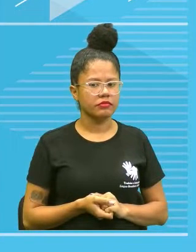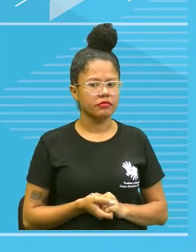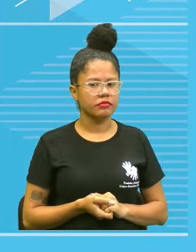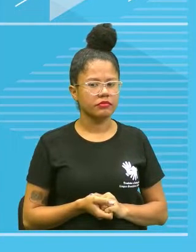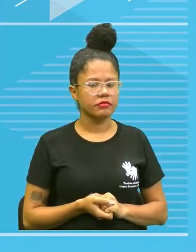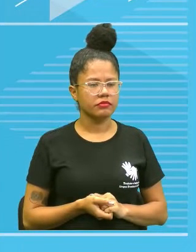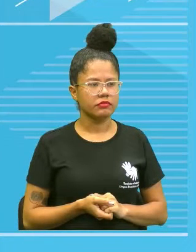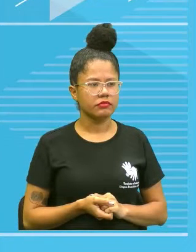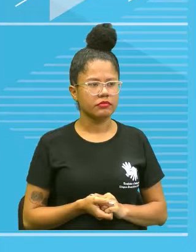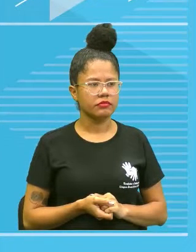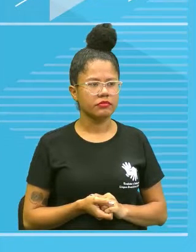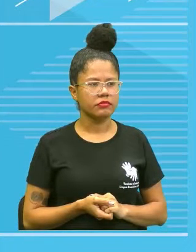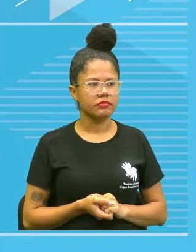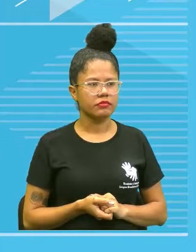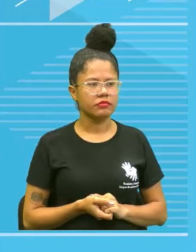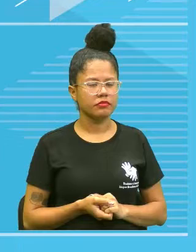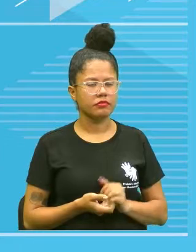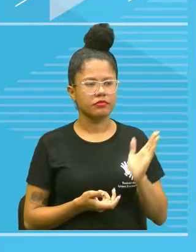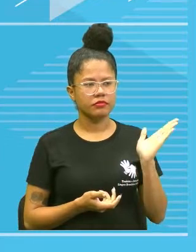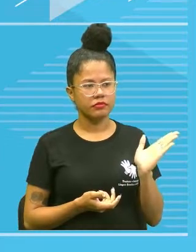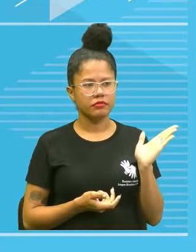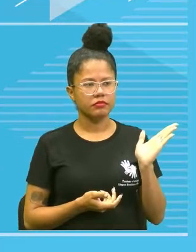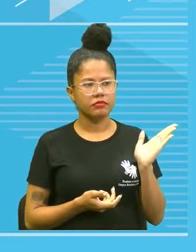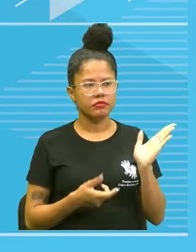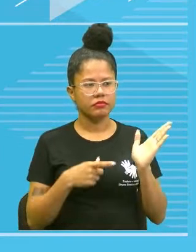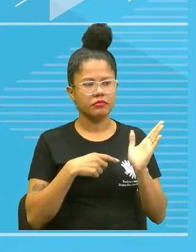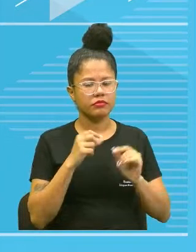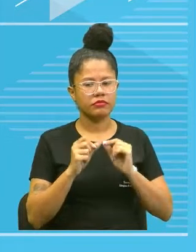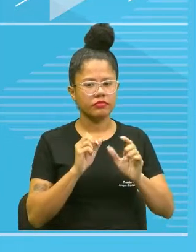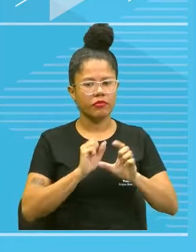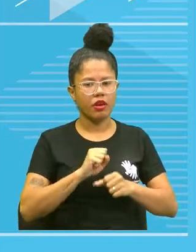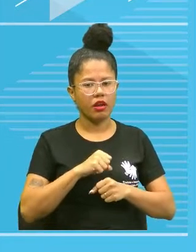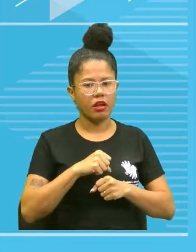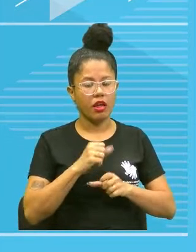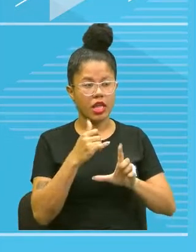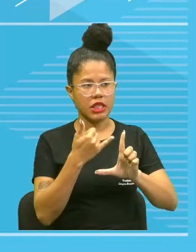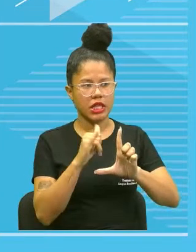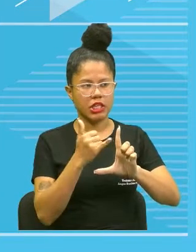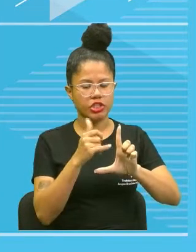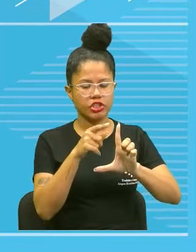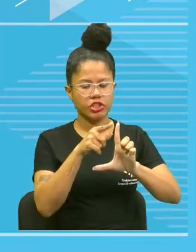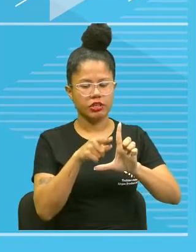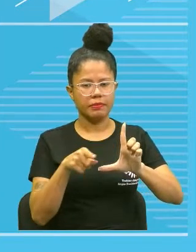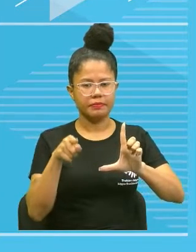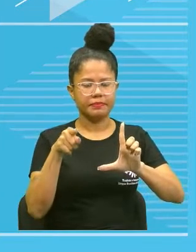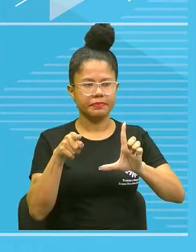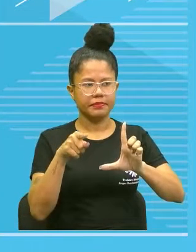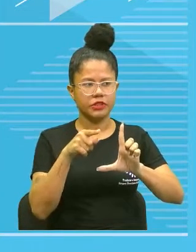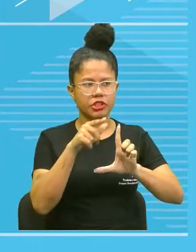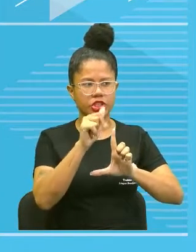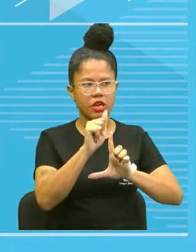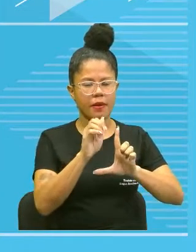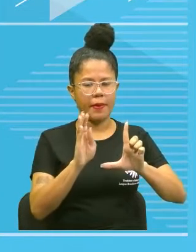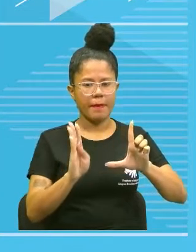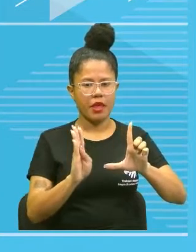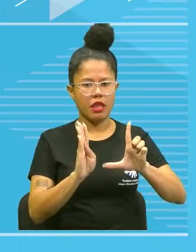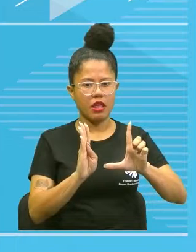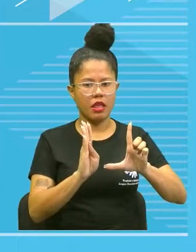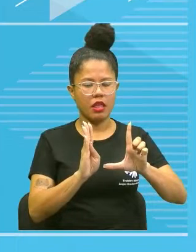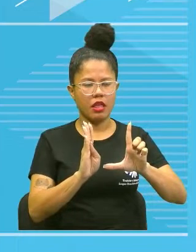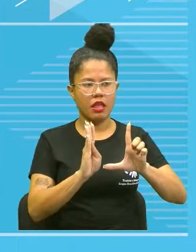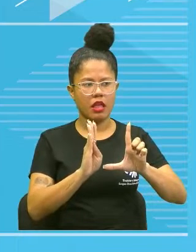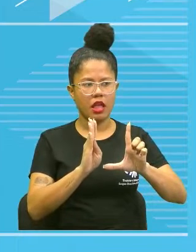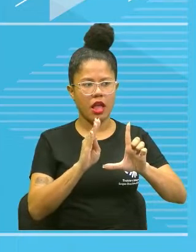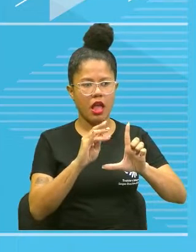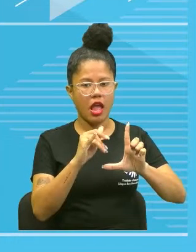da direita mostra, é a parte que vai me dar o trabalho de A para B, tá bom? O trabalho que ele